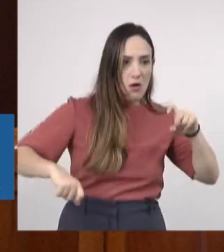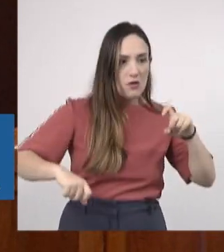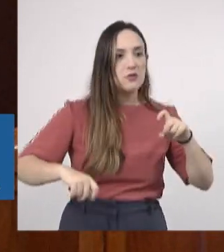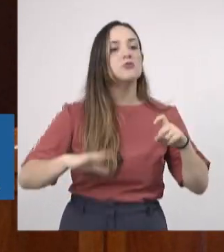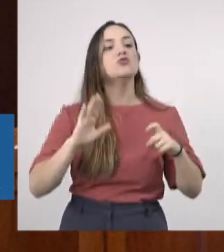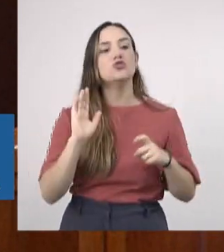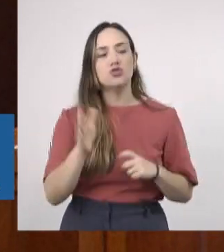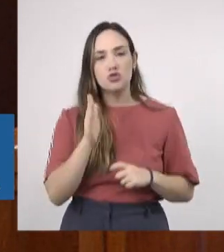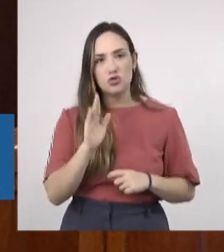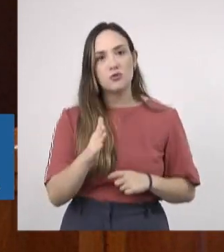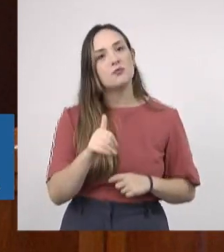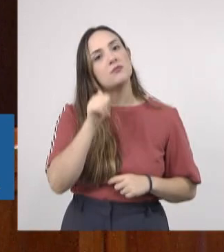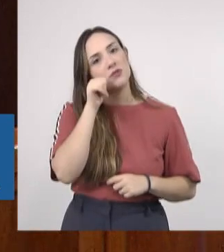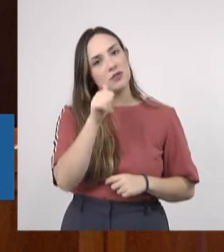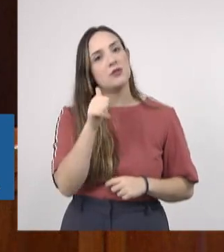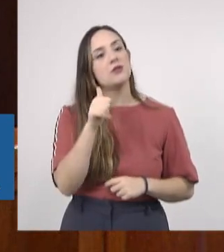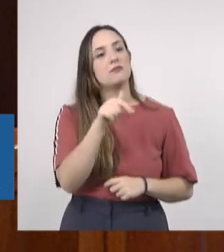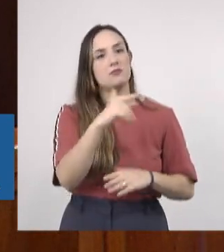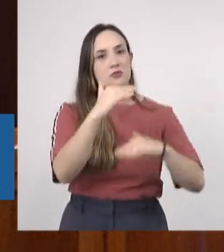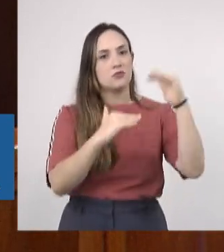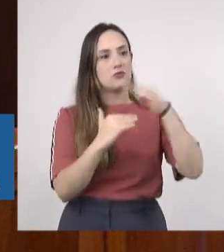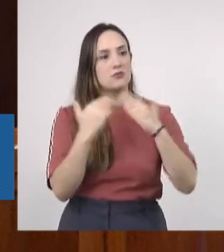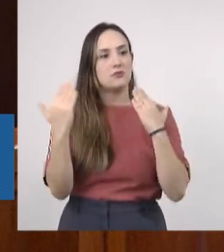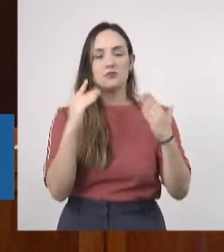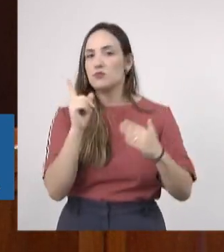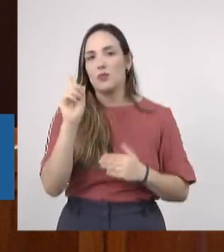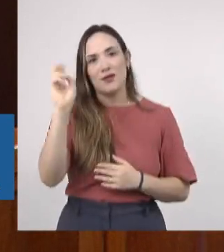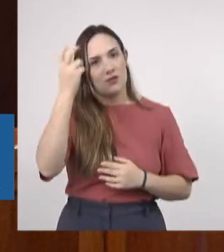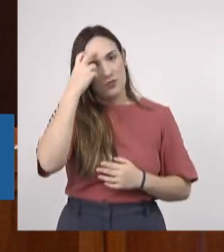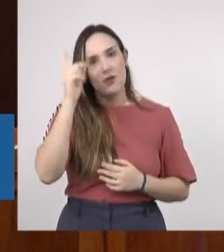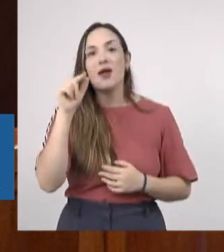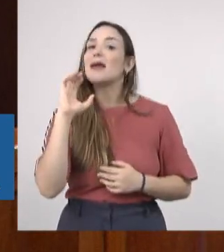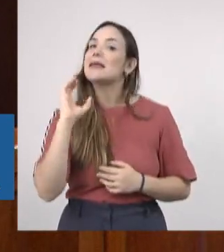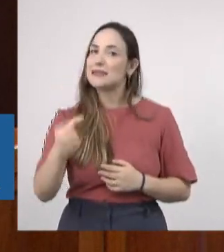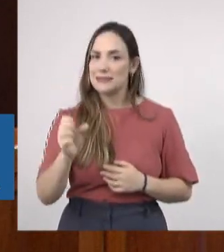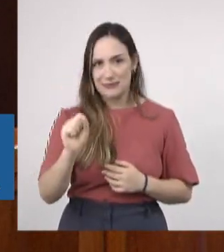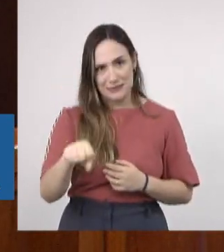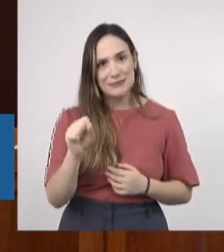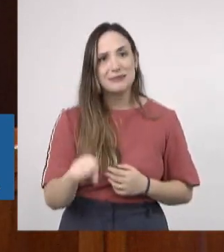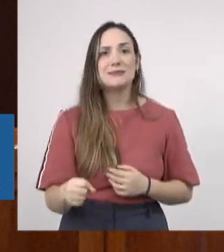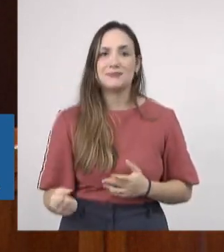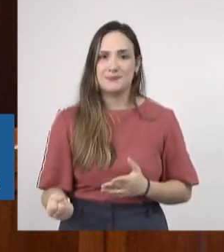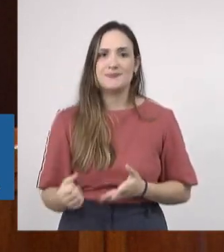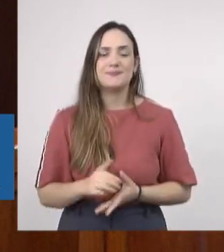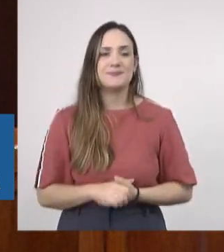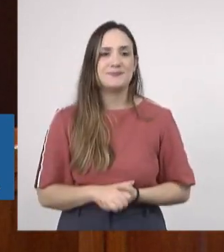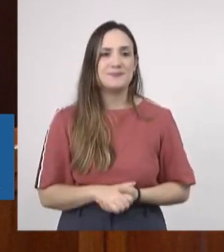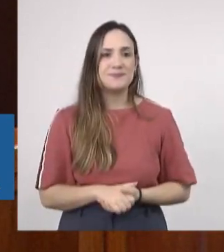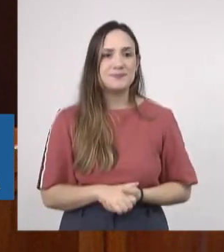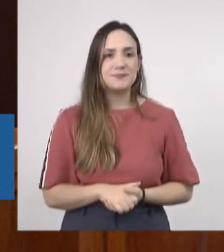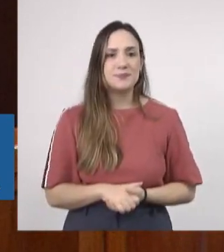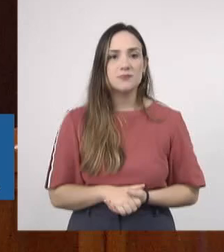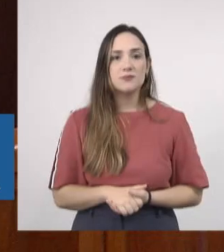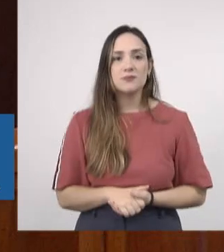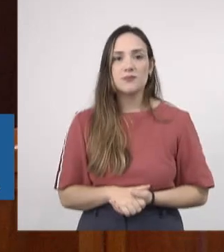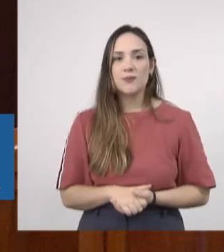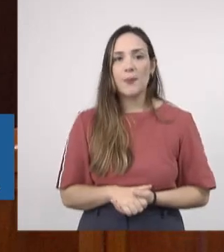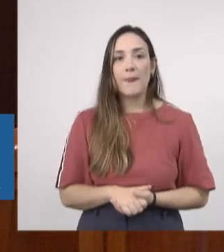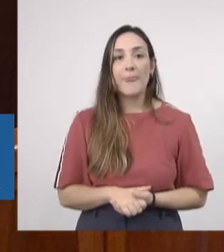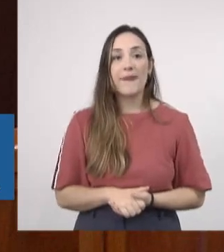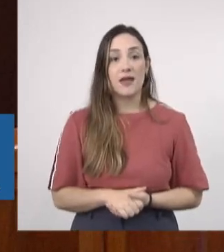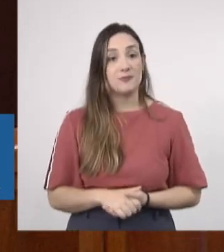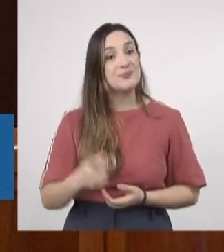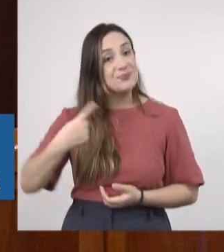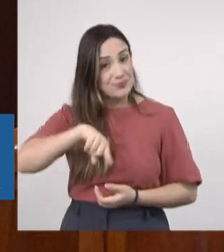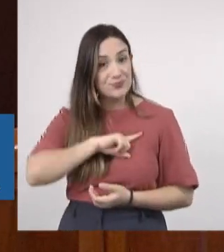doutora lembrou. Não é cultura, são crimes cometidos contra essas crianças. E que